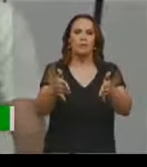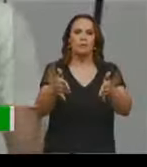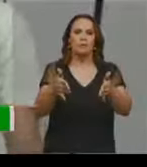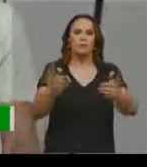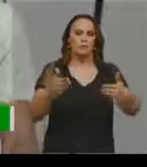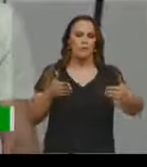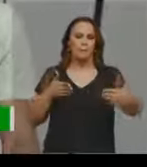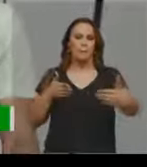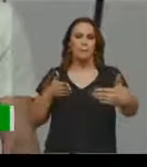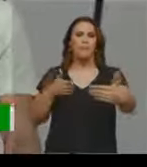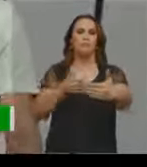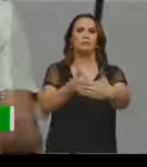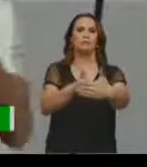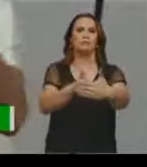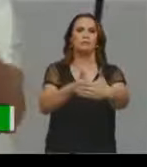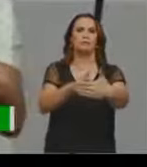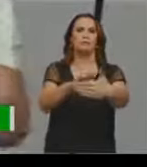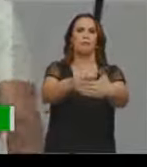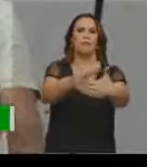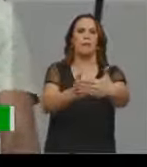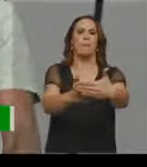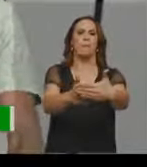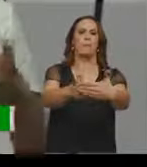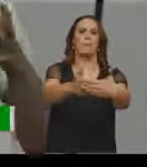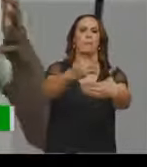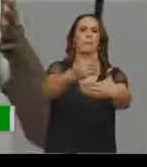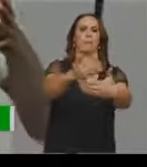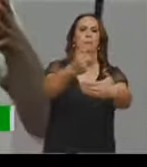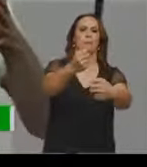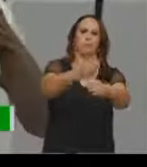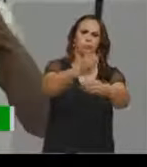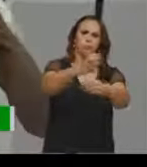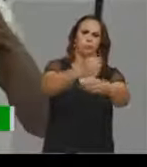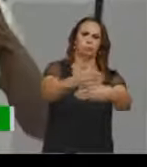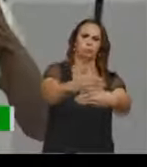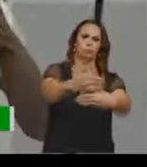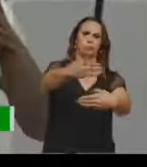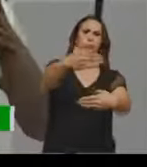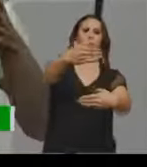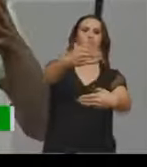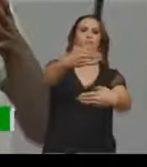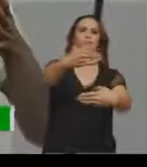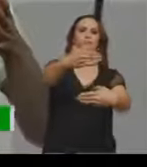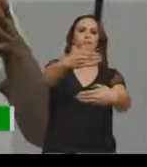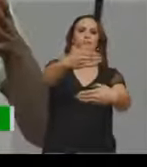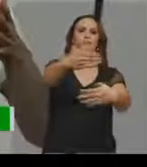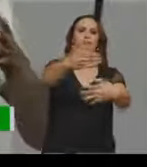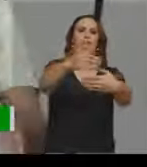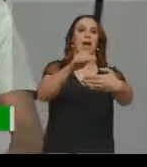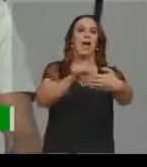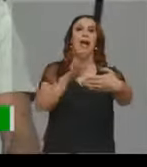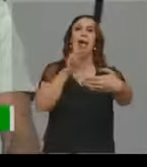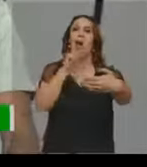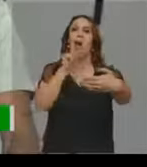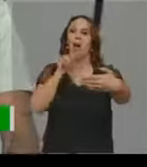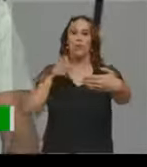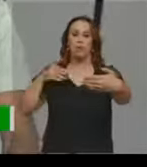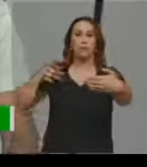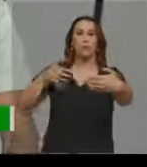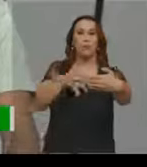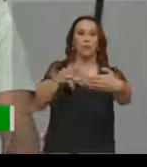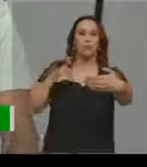vários animais daquele rio, todo impacto, vários né? peixes, os animais que estão depois daquele rio ali. Quando você para fazer essa construção, muitos vão